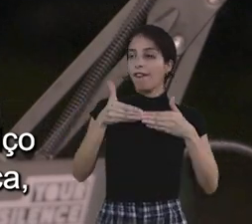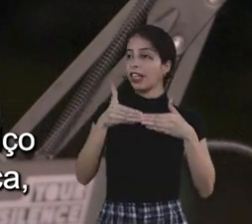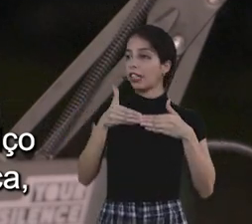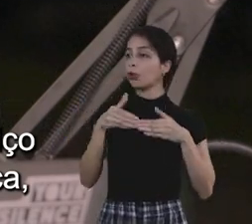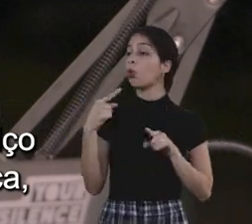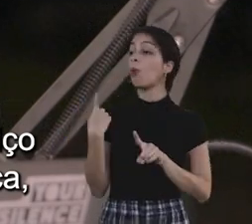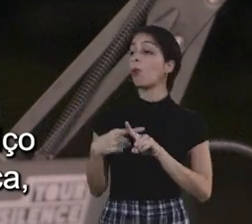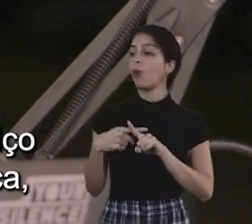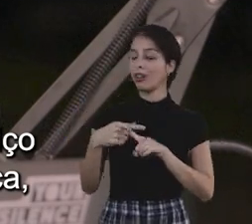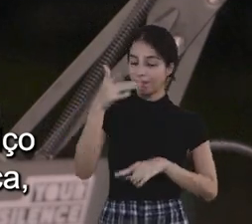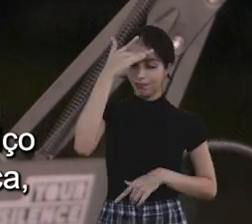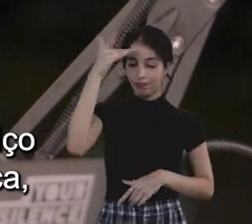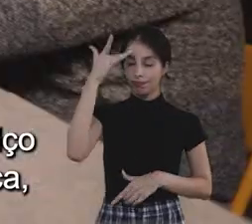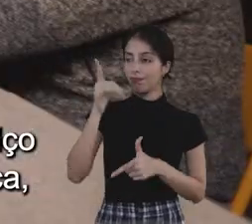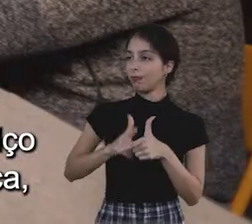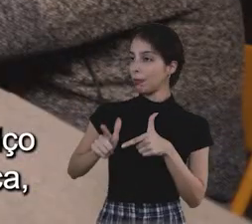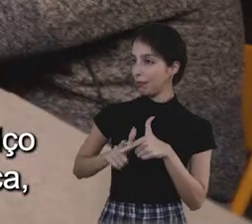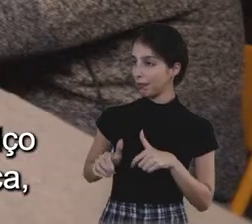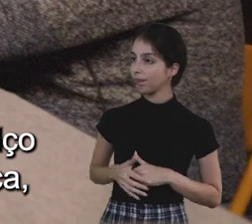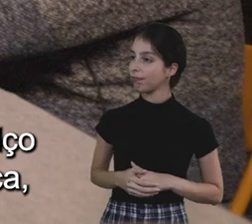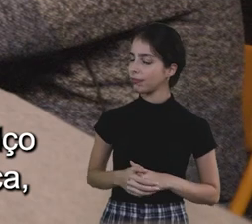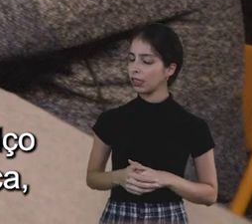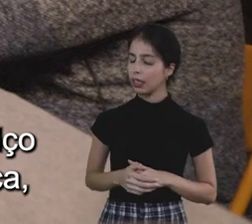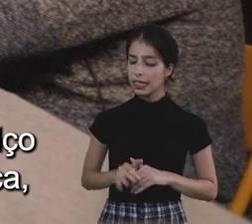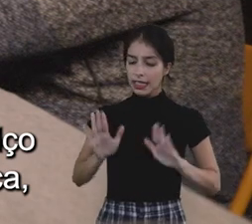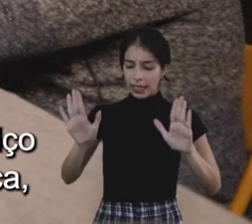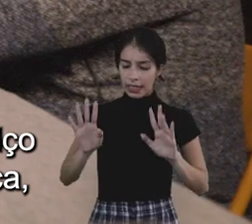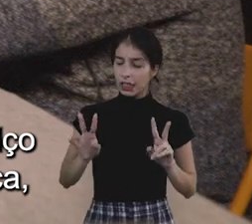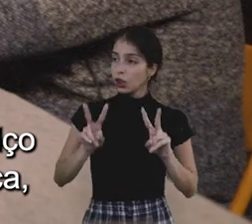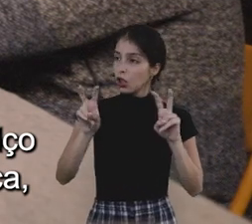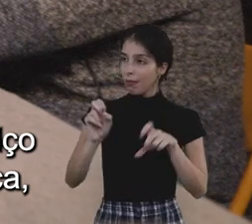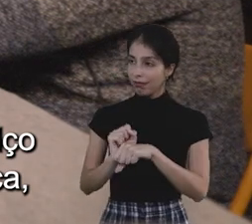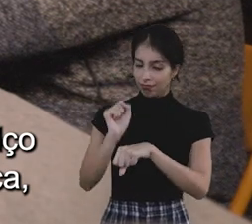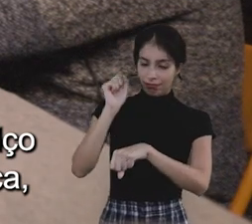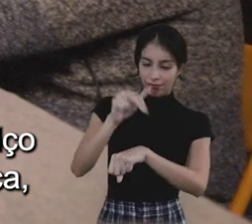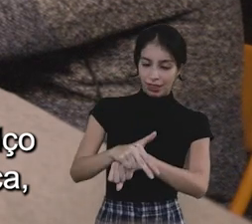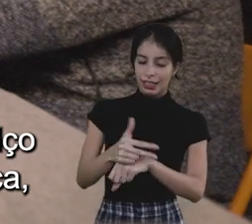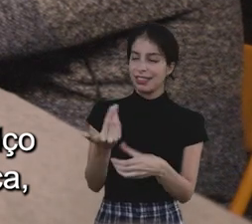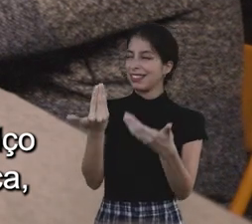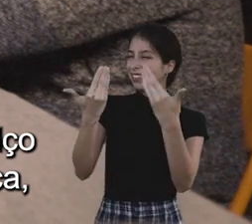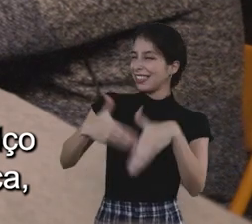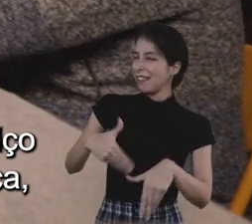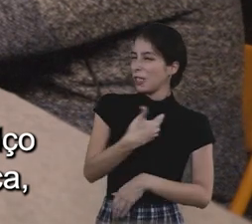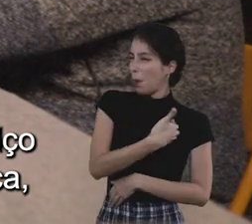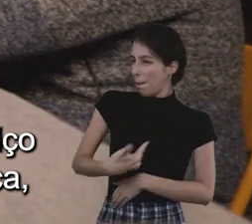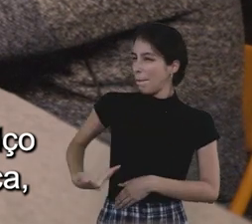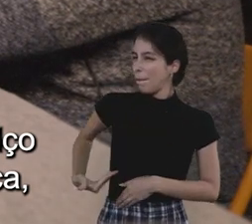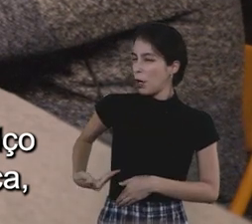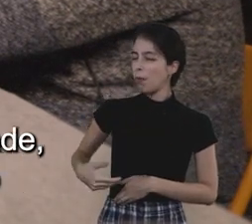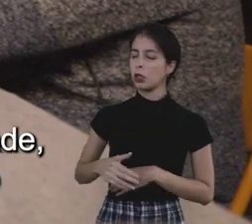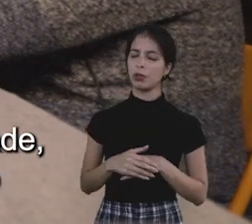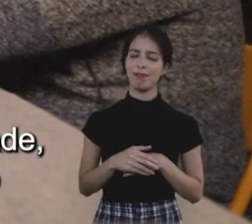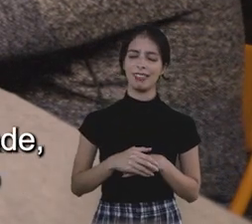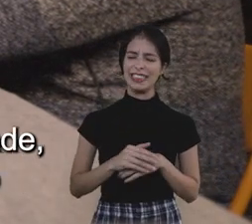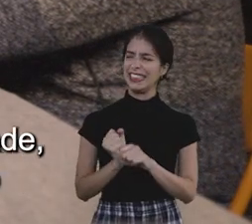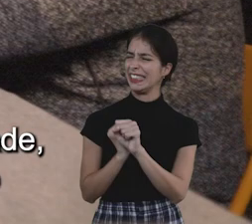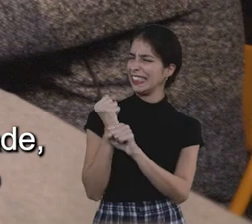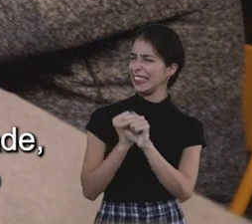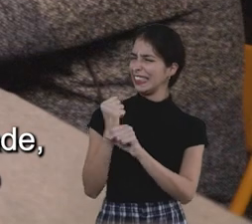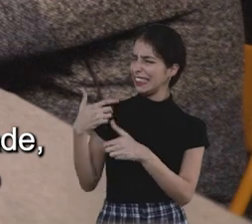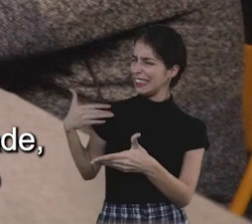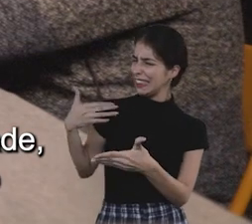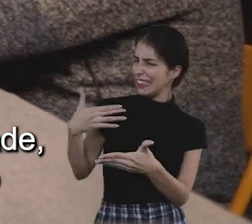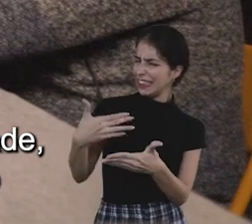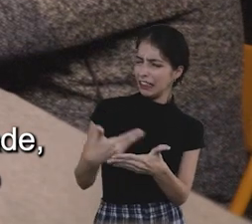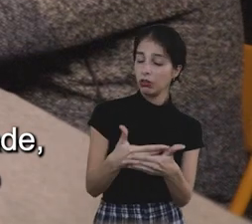mentais o serviço público durante muito tempo eh esteve numa Mística numa num sonho